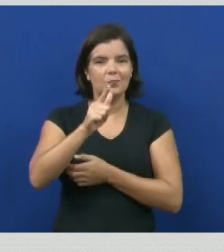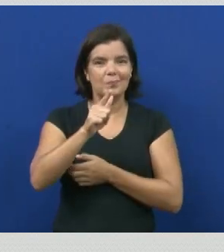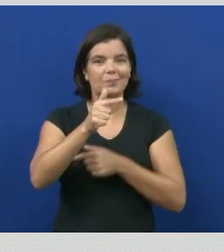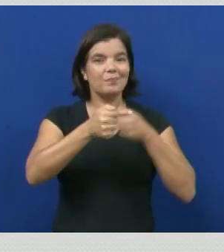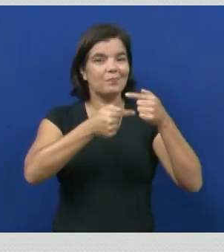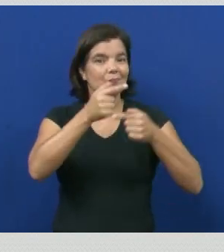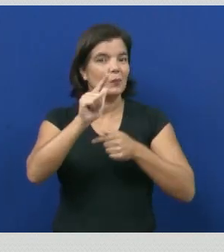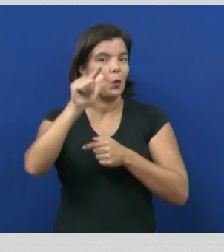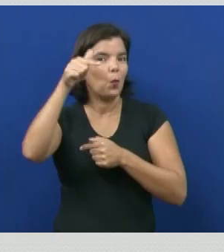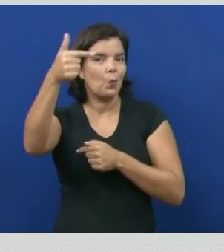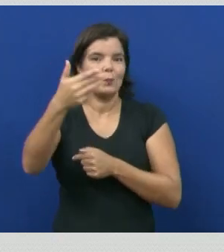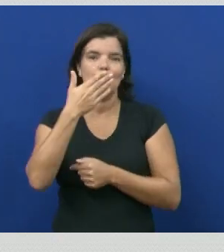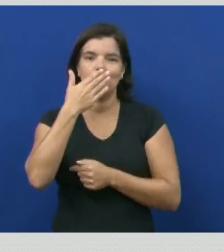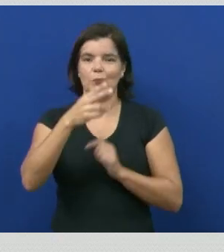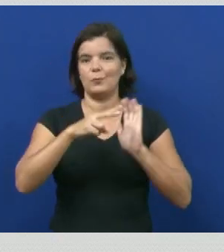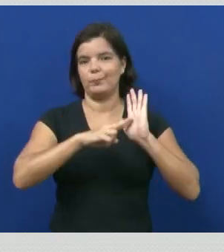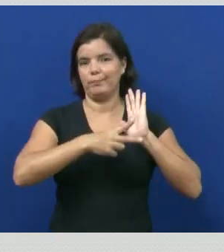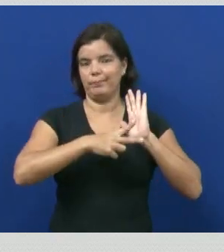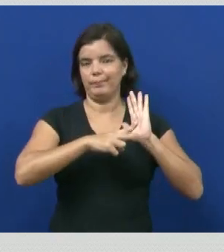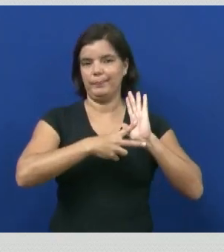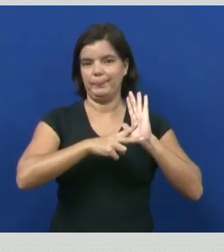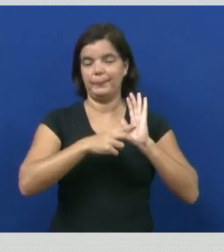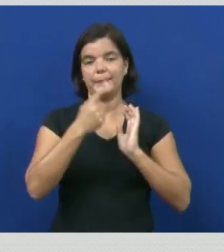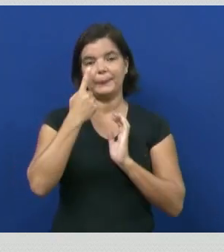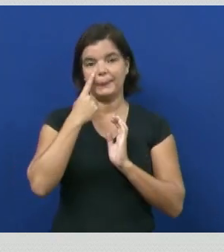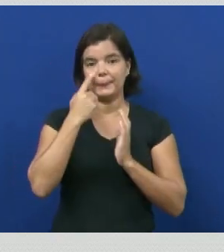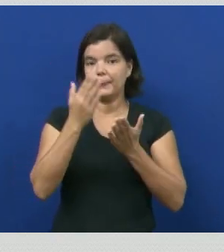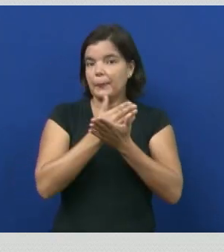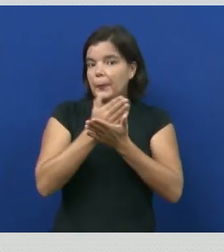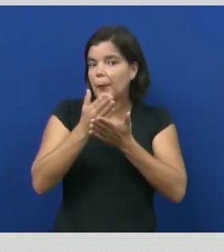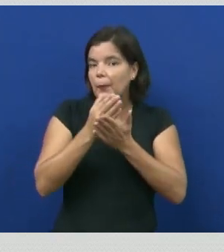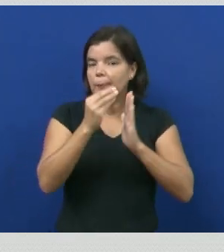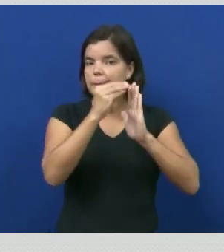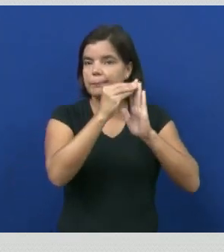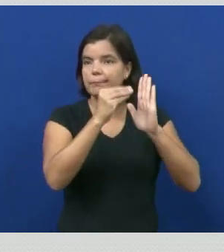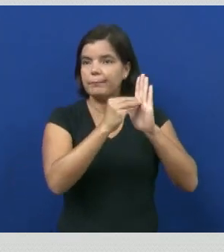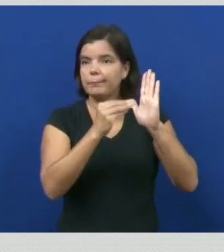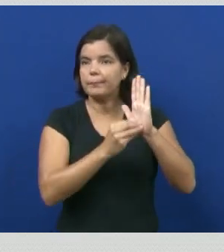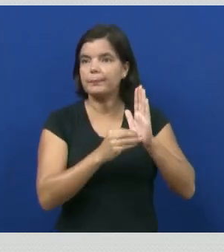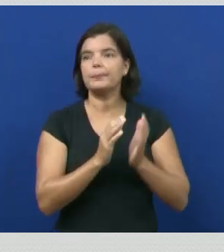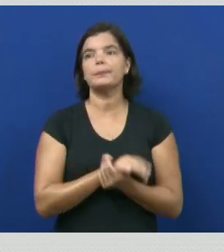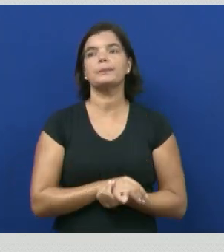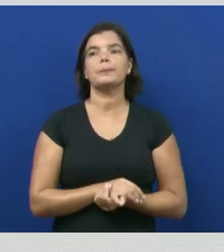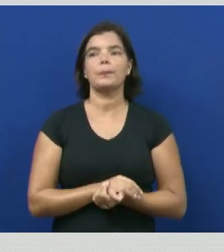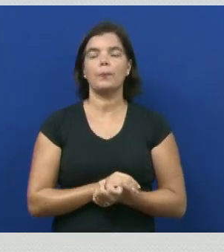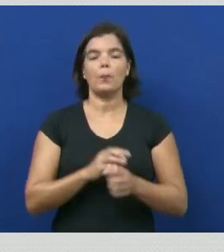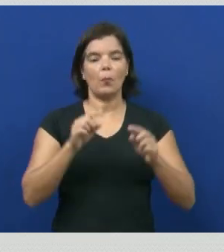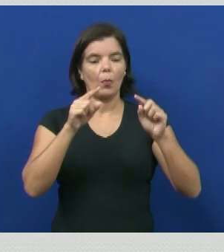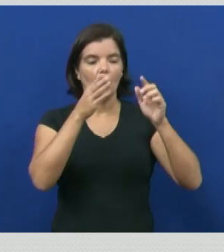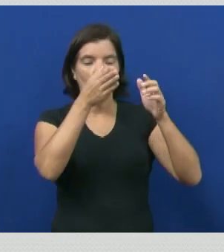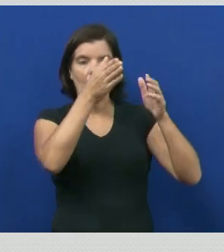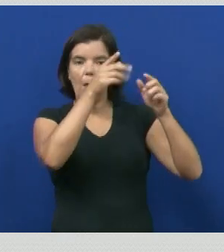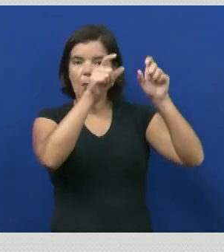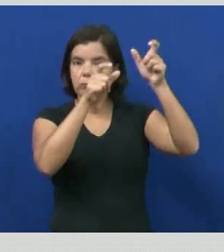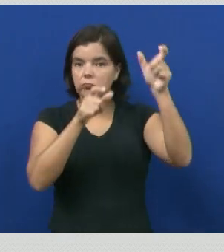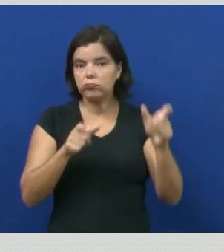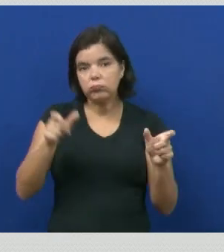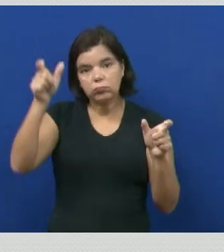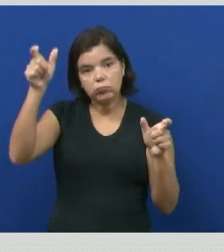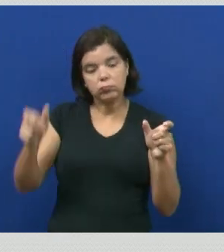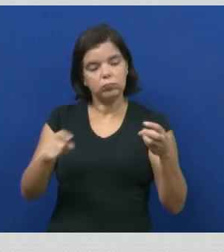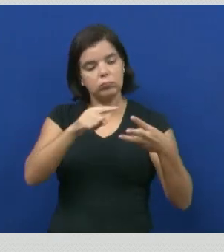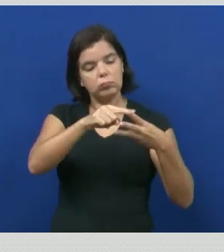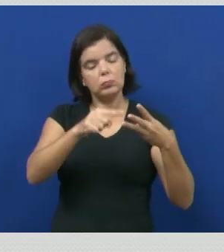outros tipos de polígonos. Então, nós vamos ver algumas classificações. Em relação aos lados, nós temos